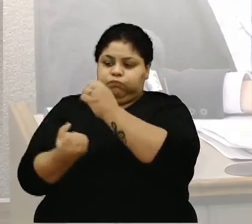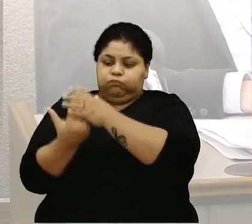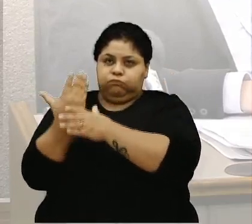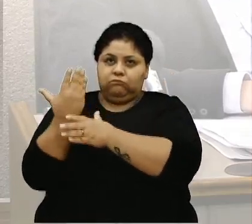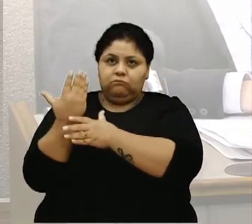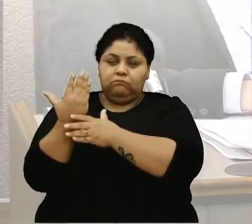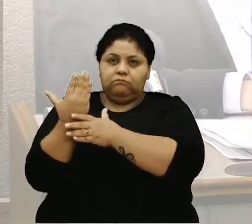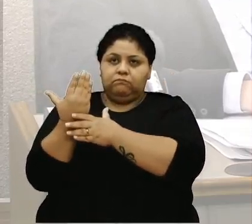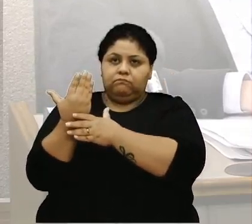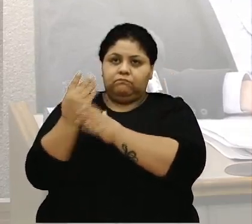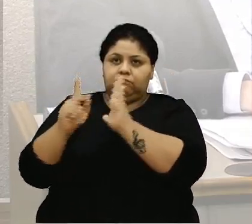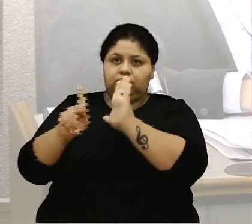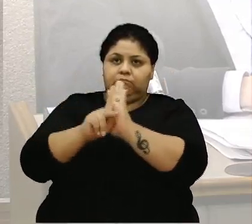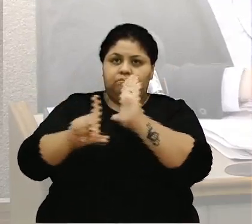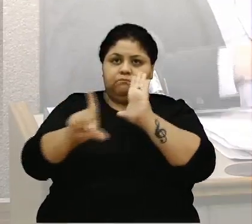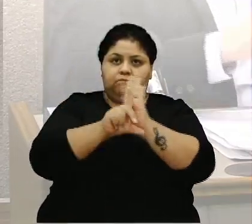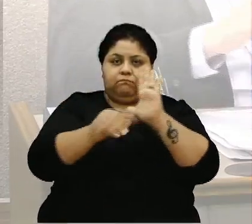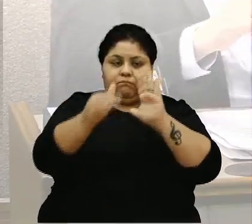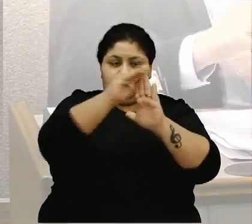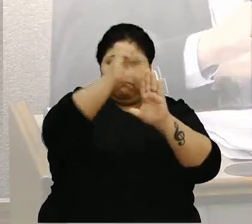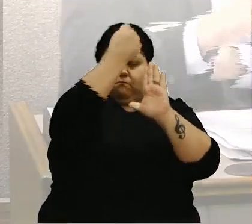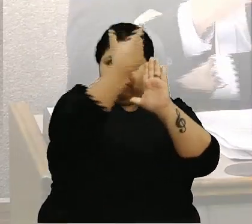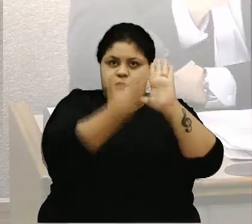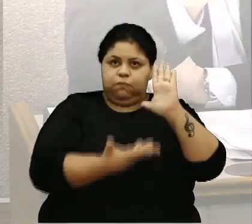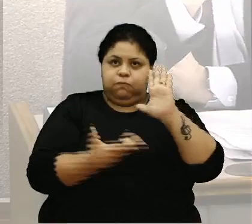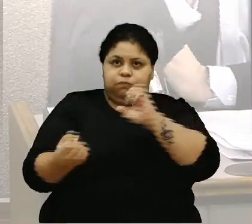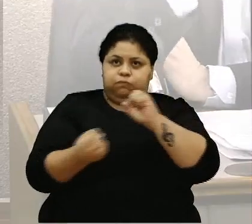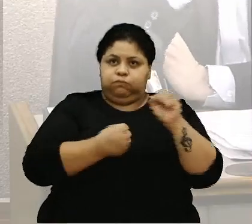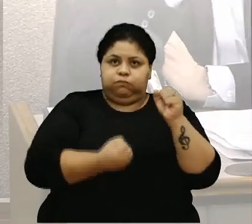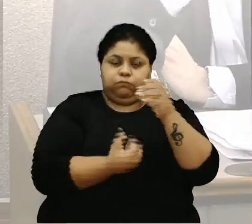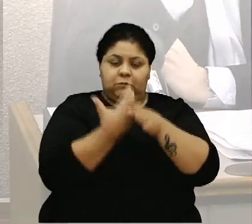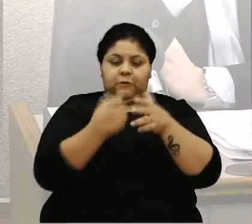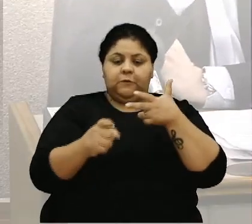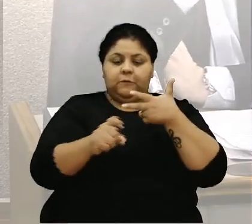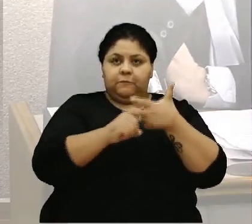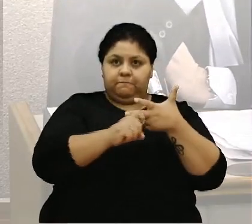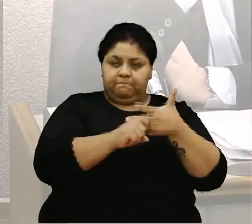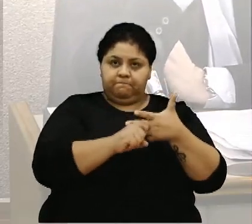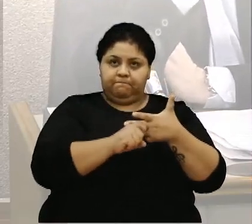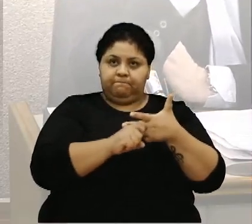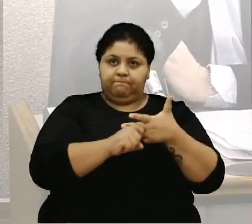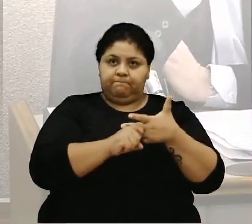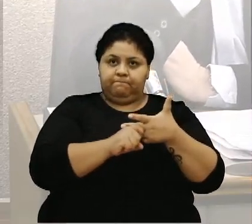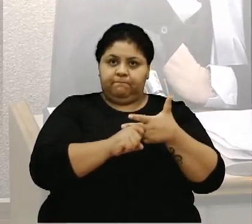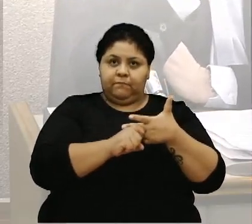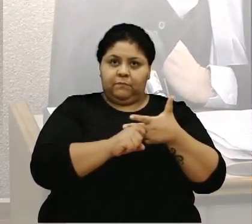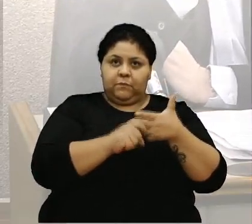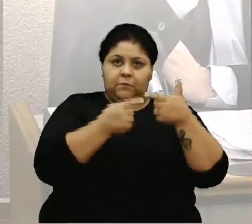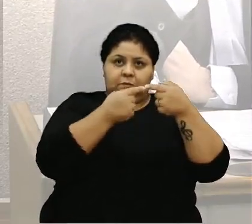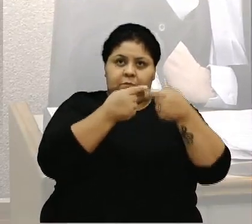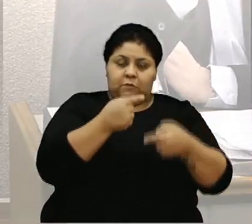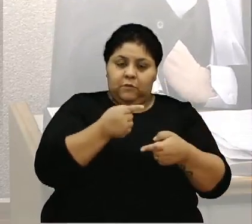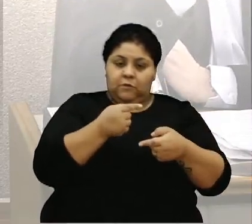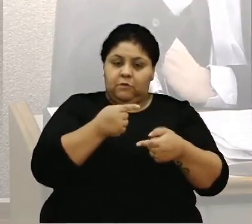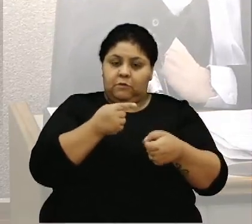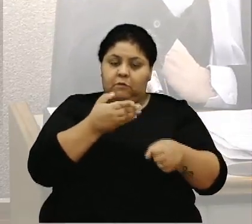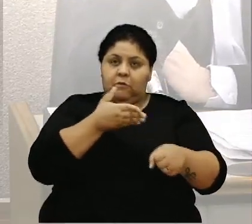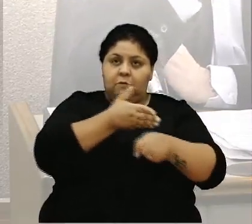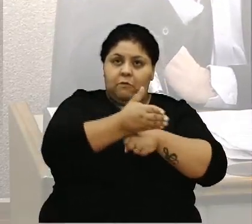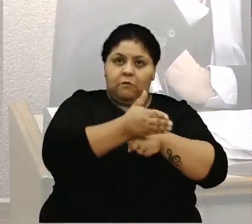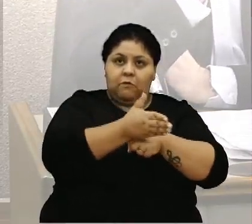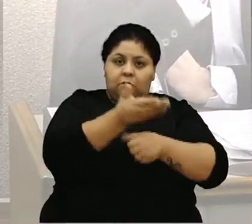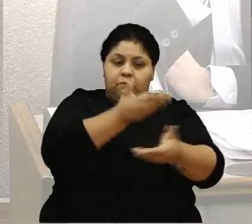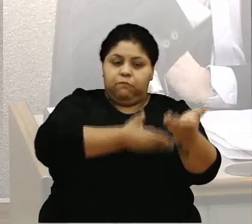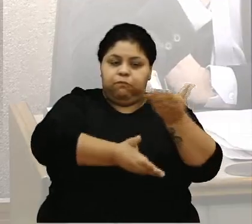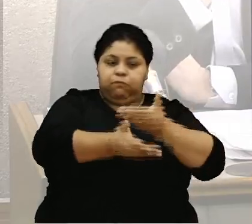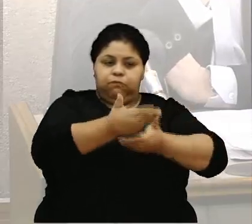parecer, projeto de lei acima descrito de autoria do Poder Executivo, que desafeta e autoriza a permuta de imóveis